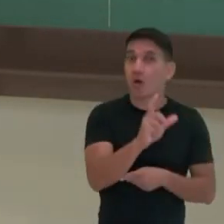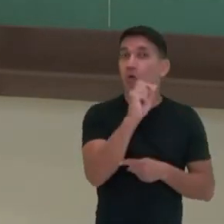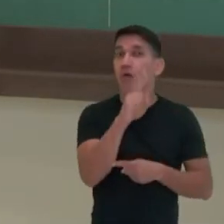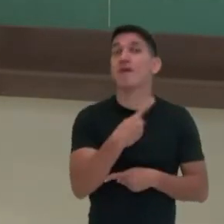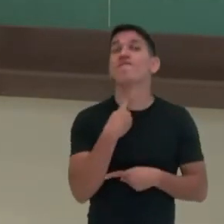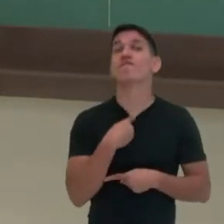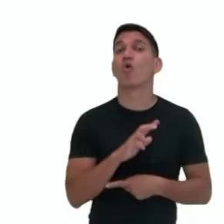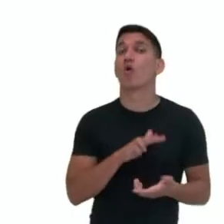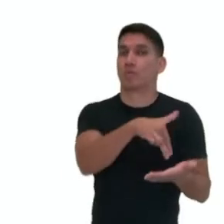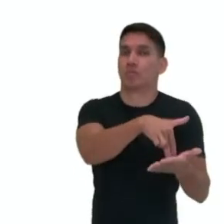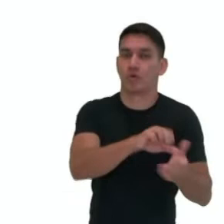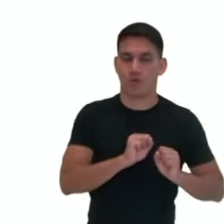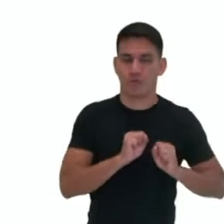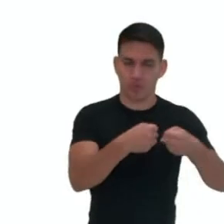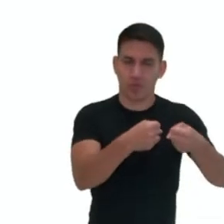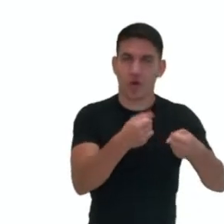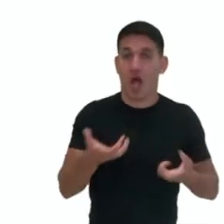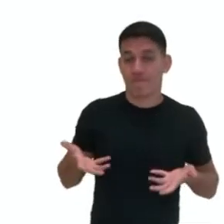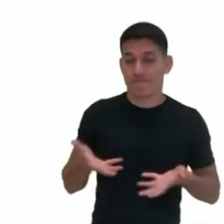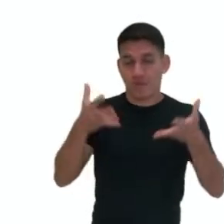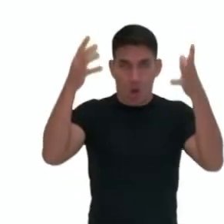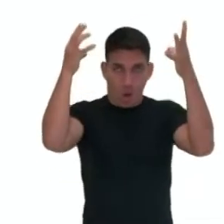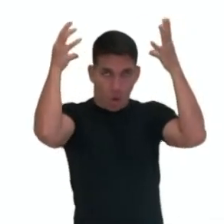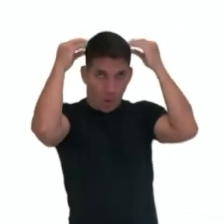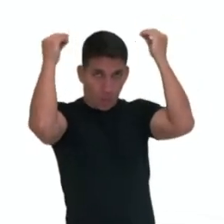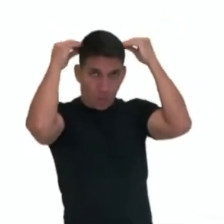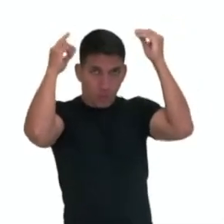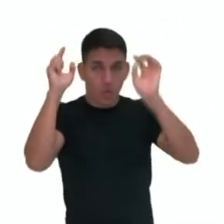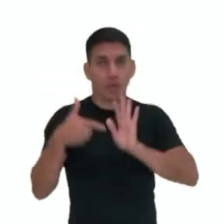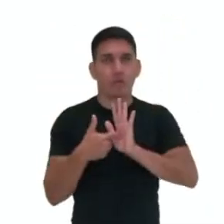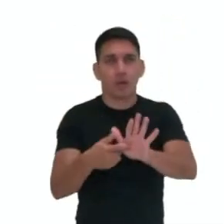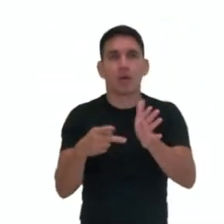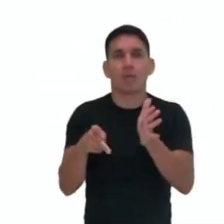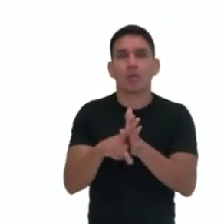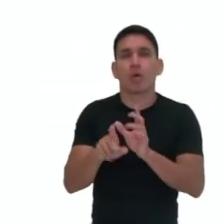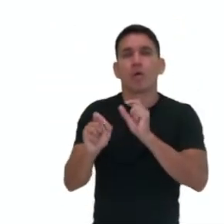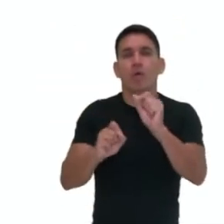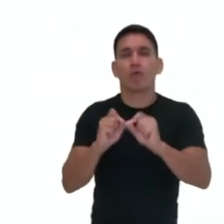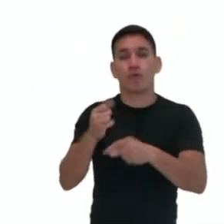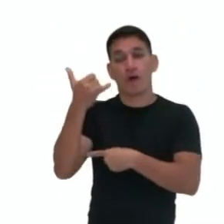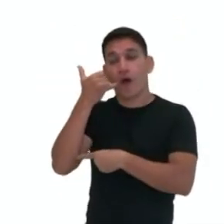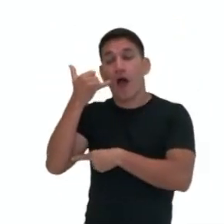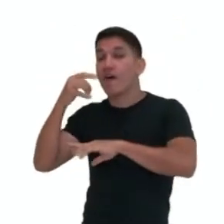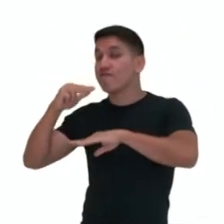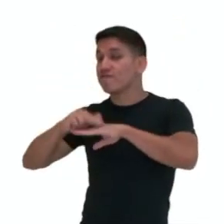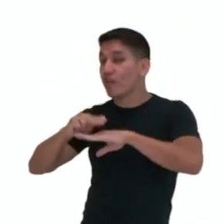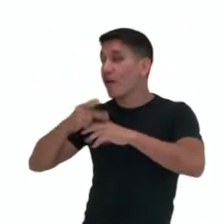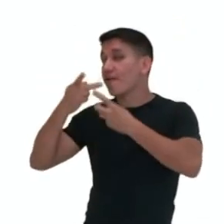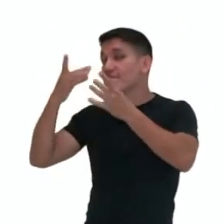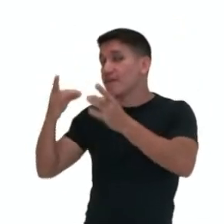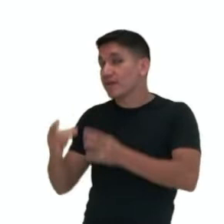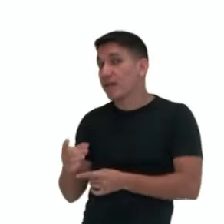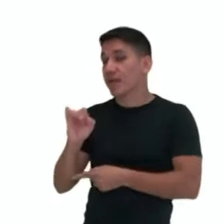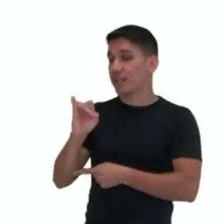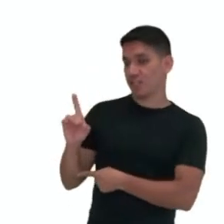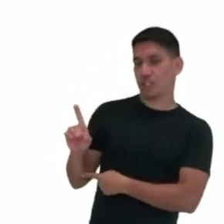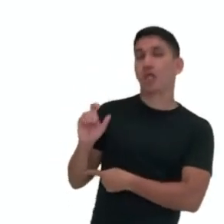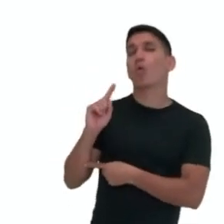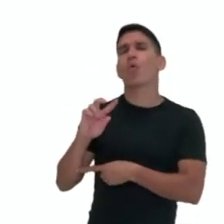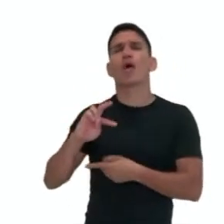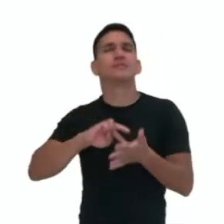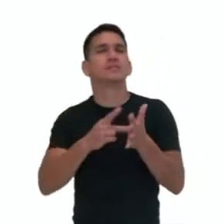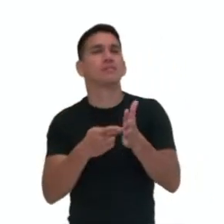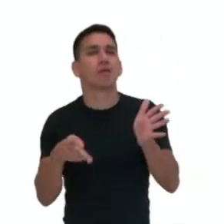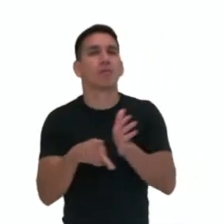de potência, influenciado por Schopenhauer, nos trabalhos de Freud é definido como o id. Trata-se